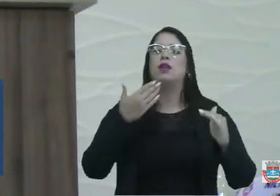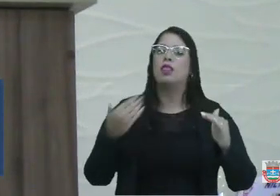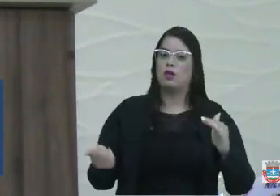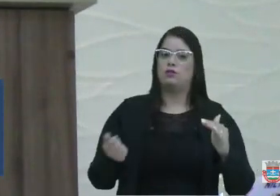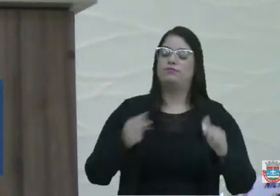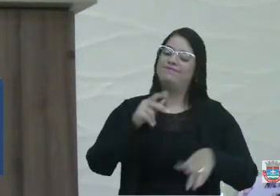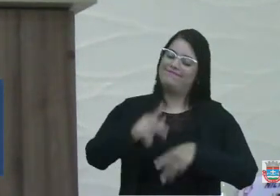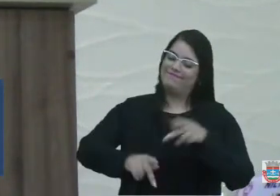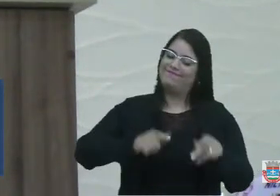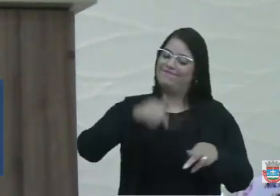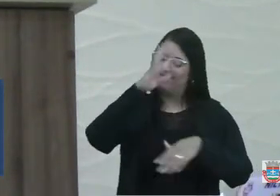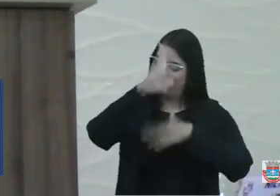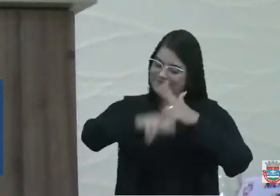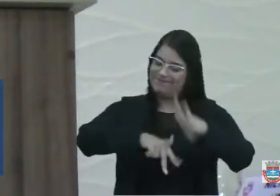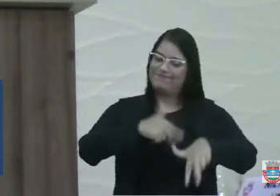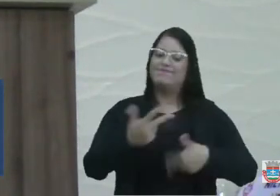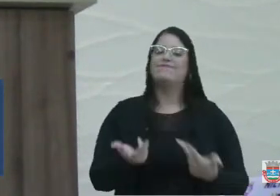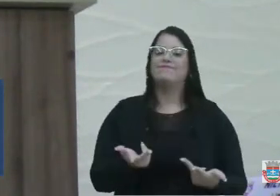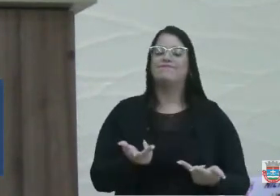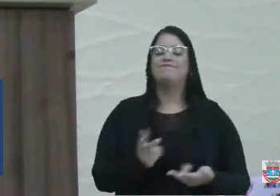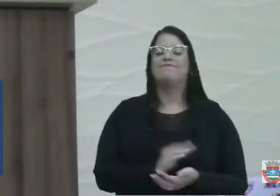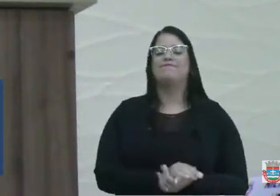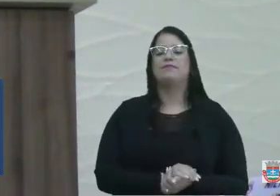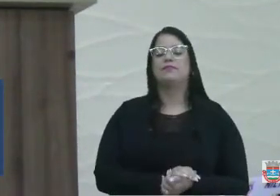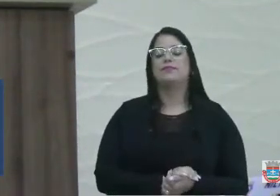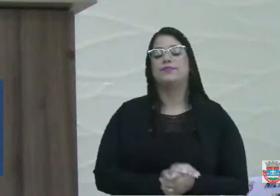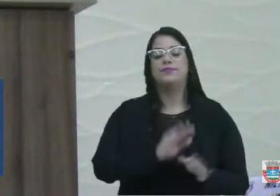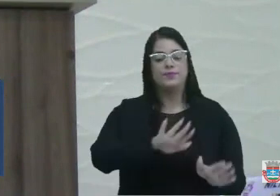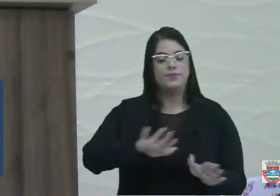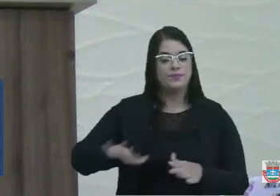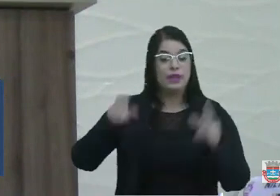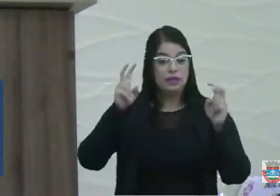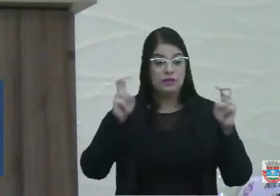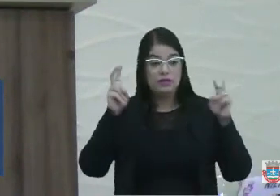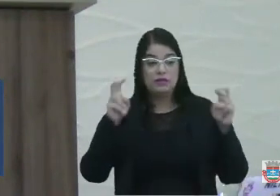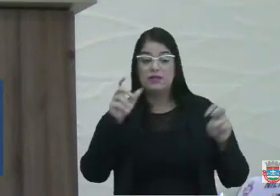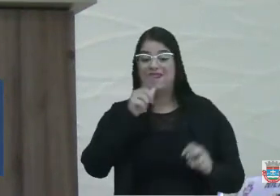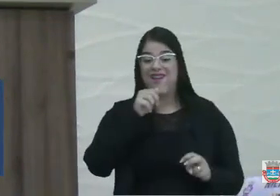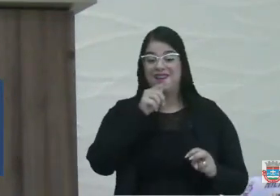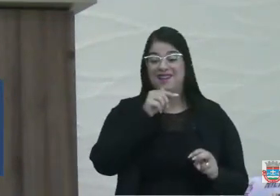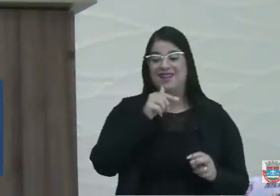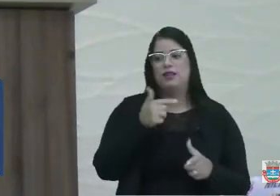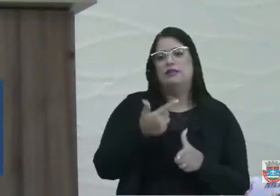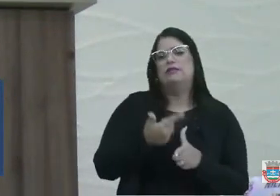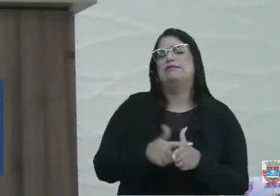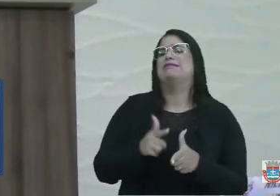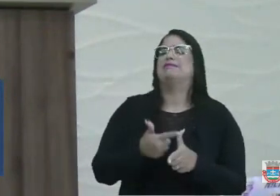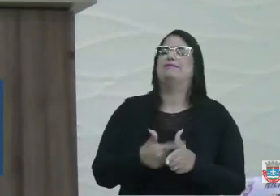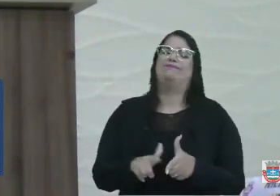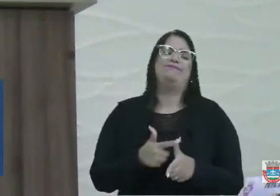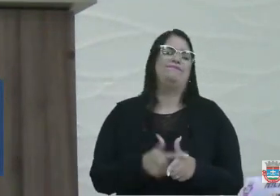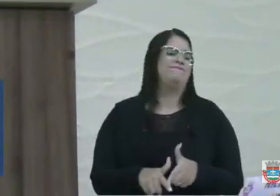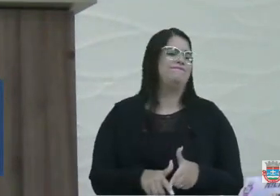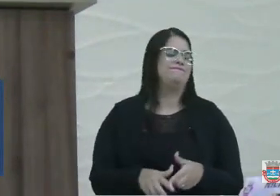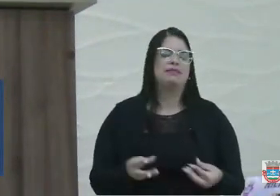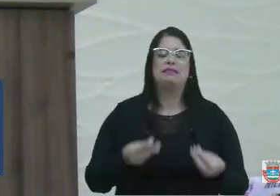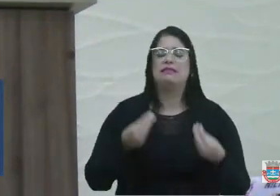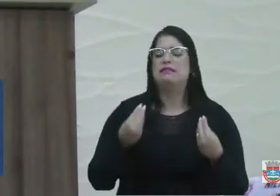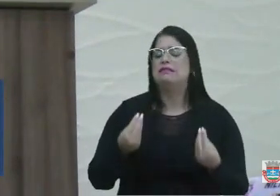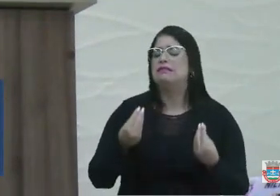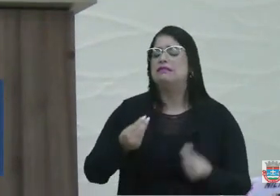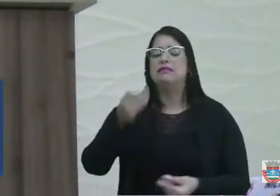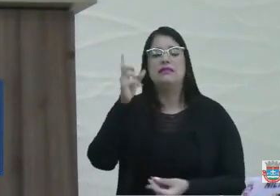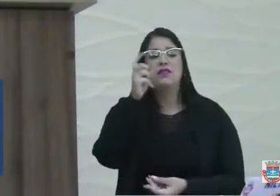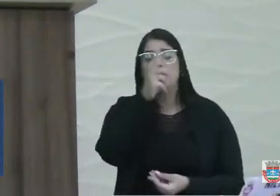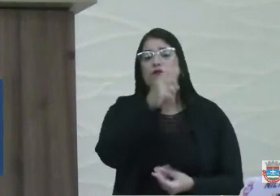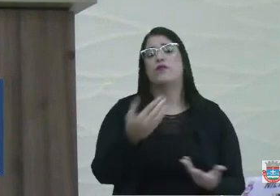nossa população. E quando se fala da água, a água está sendo um problema maior do nosso município. Porque faz